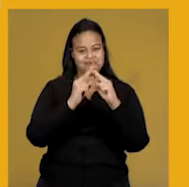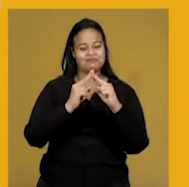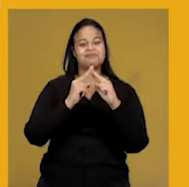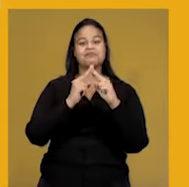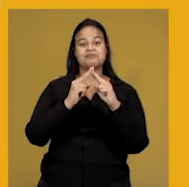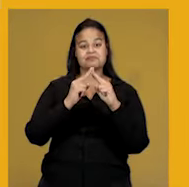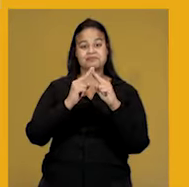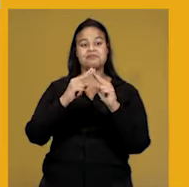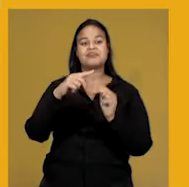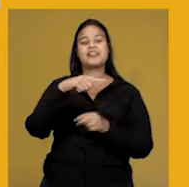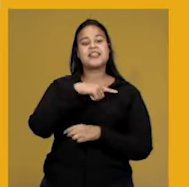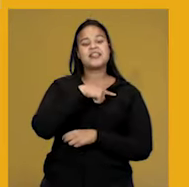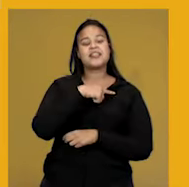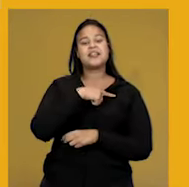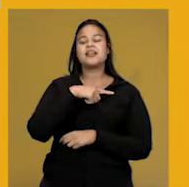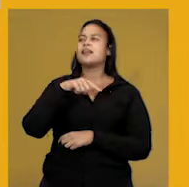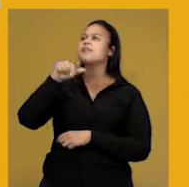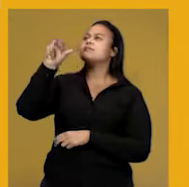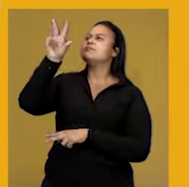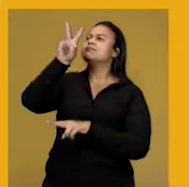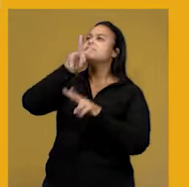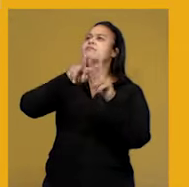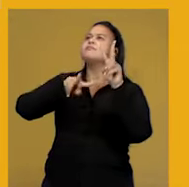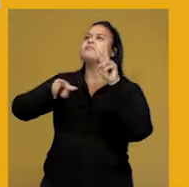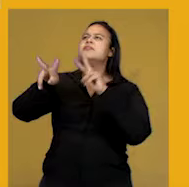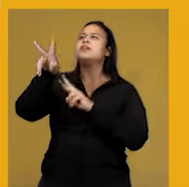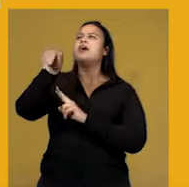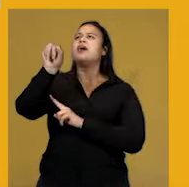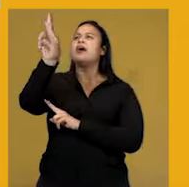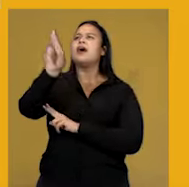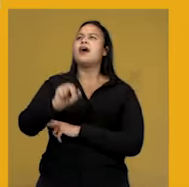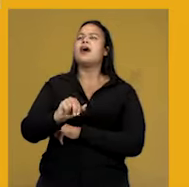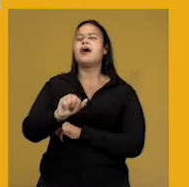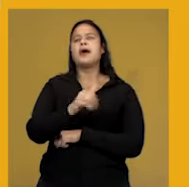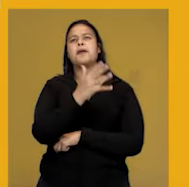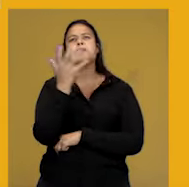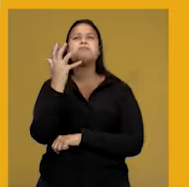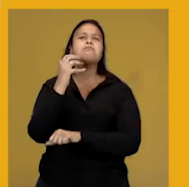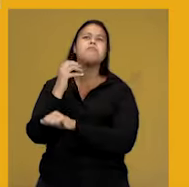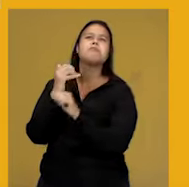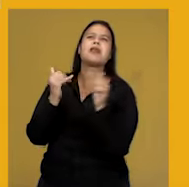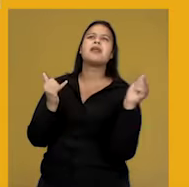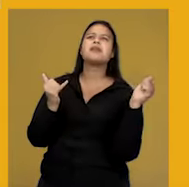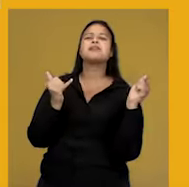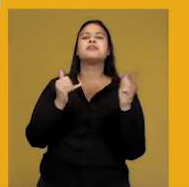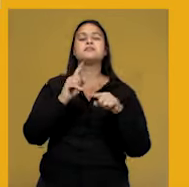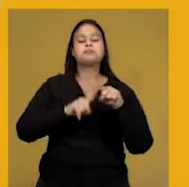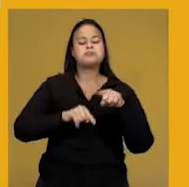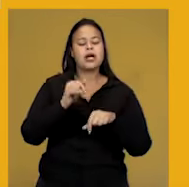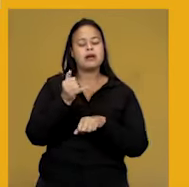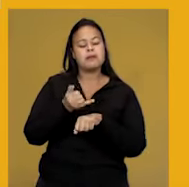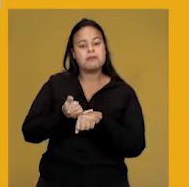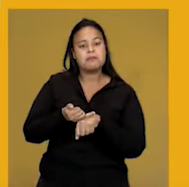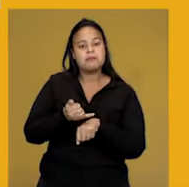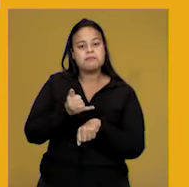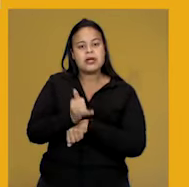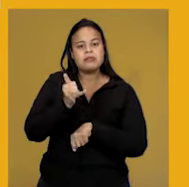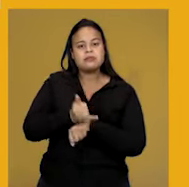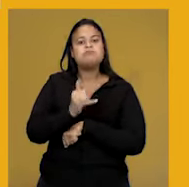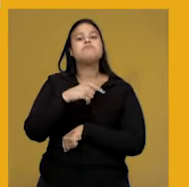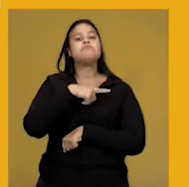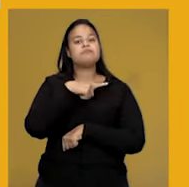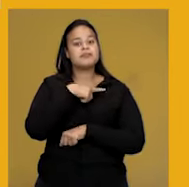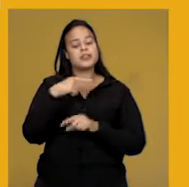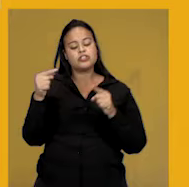temos presença de ar, temos presença de plantas, temos uma estrutura metálica. Então nós temos diversos tipos